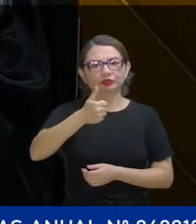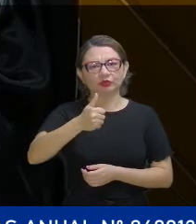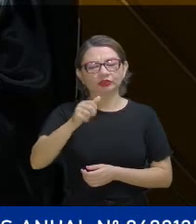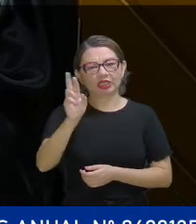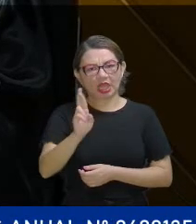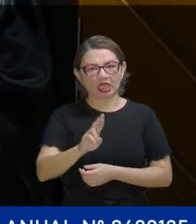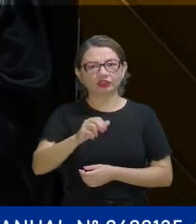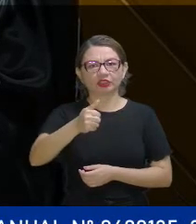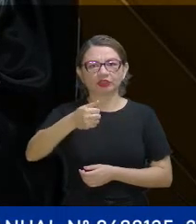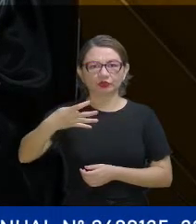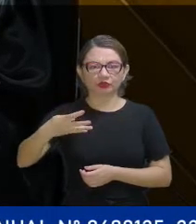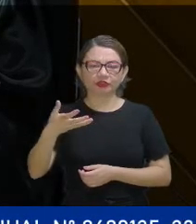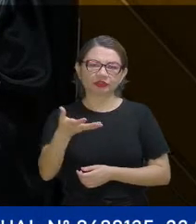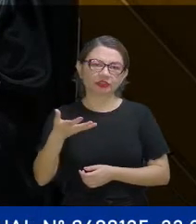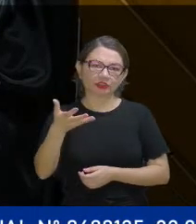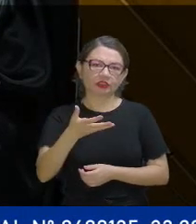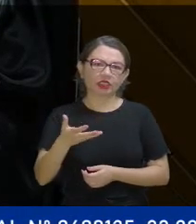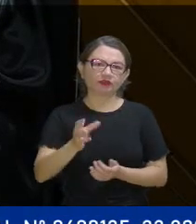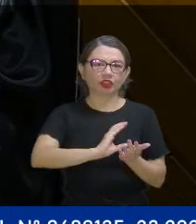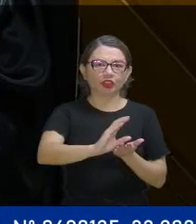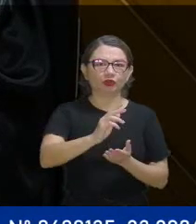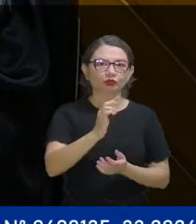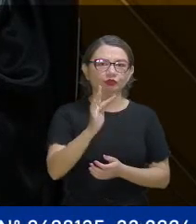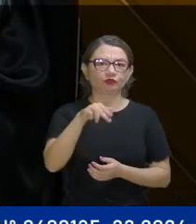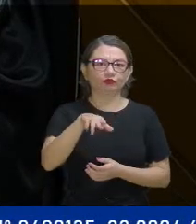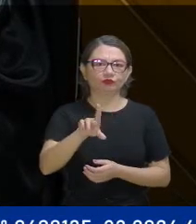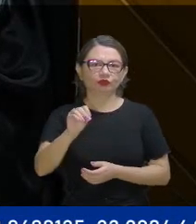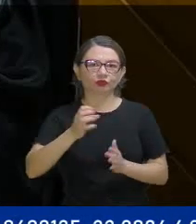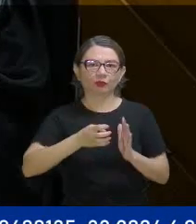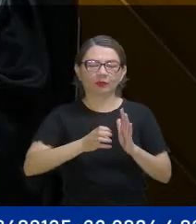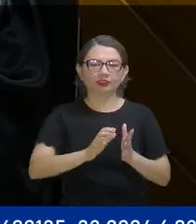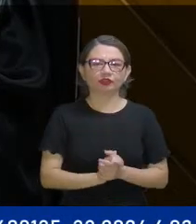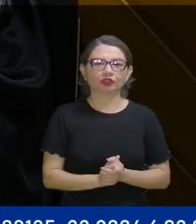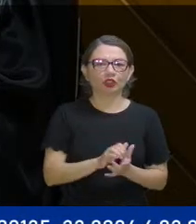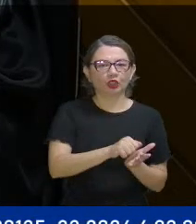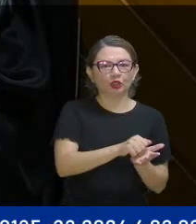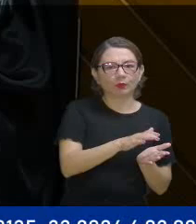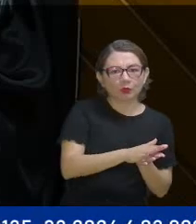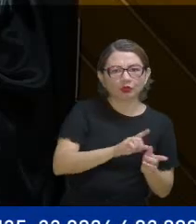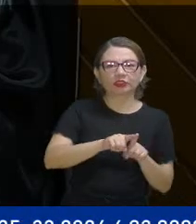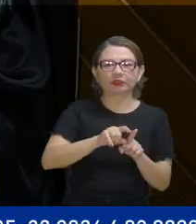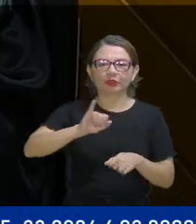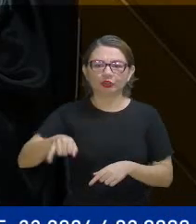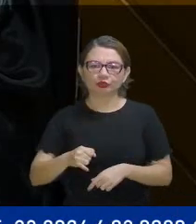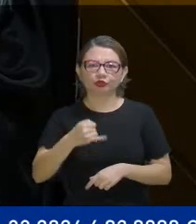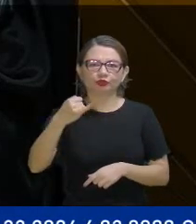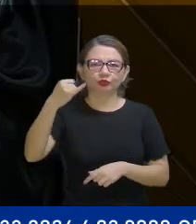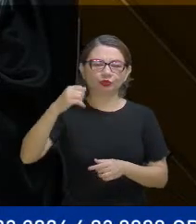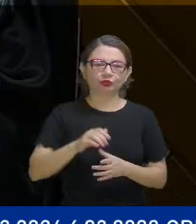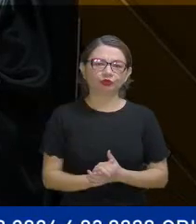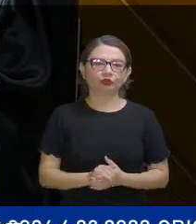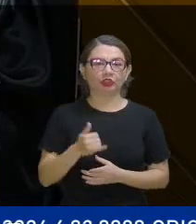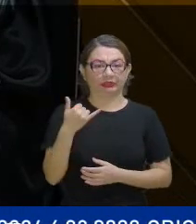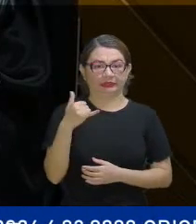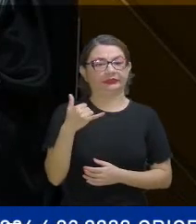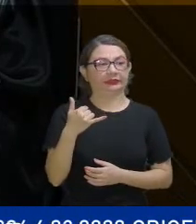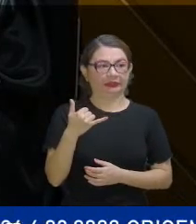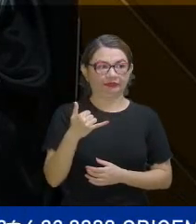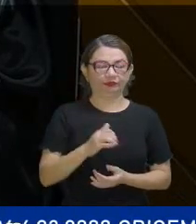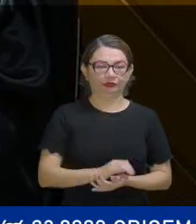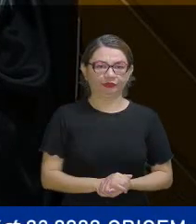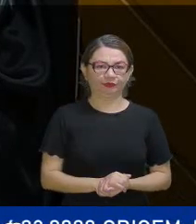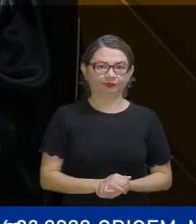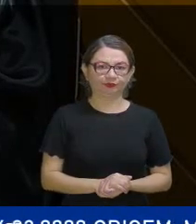1.811,14 e recursos do fundo partidário no pagamento de multa de mora e juros de atraso de conta telefônica,